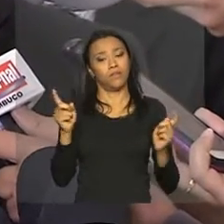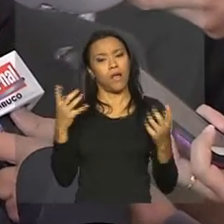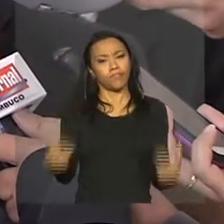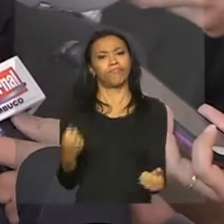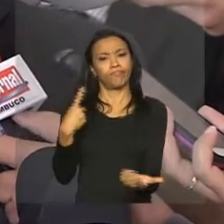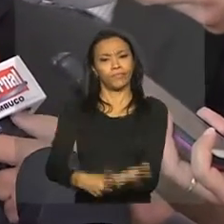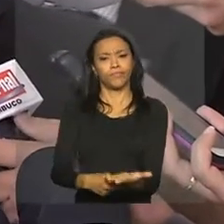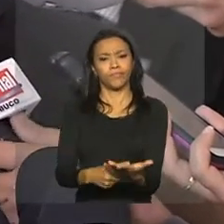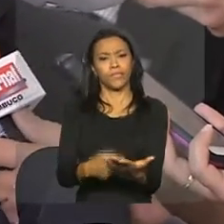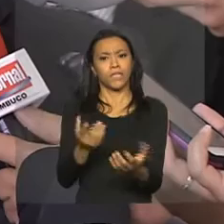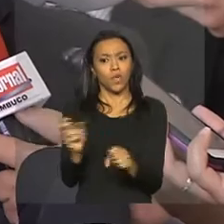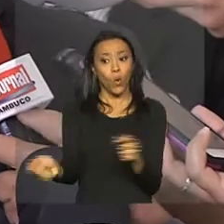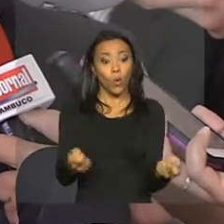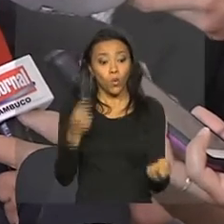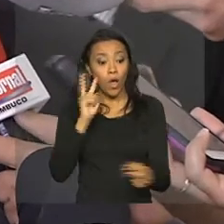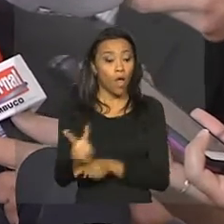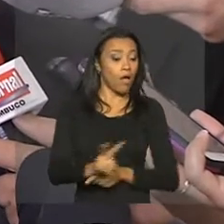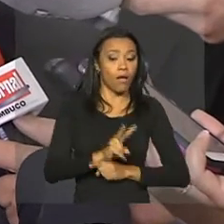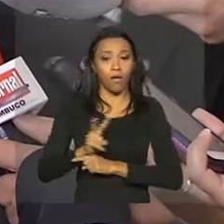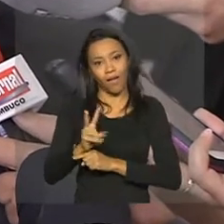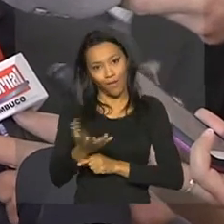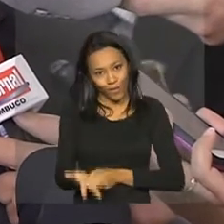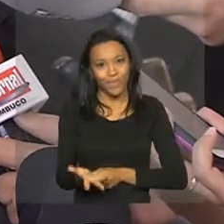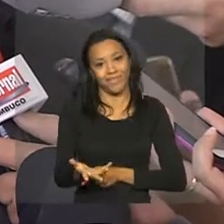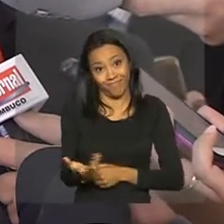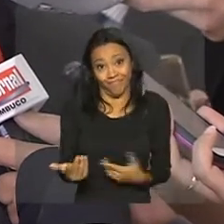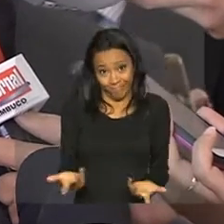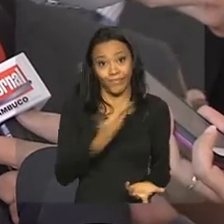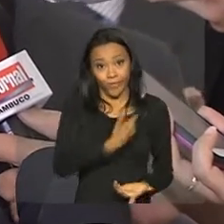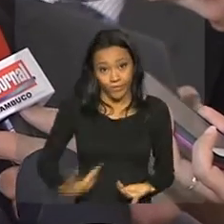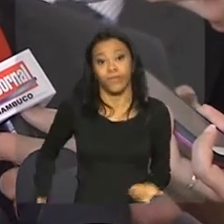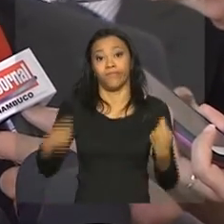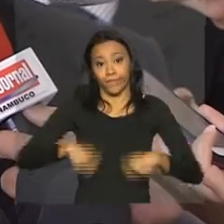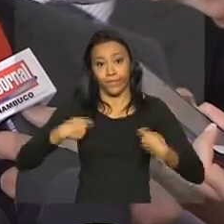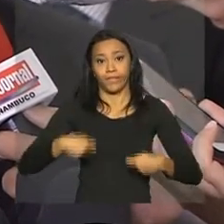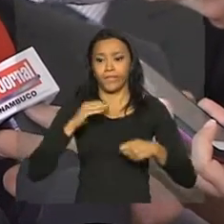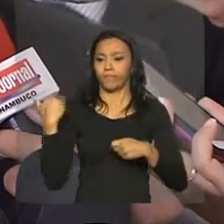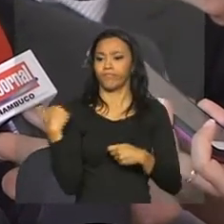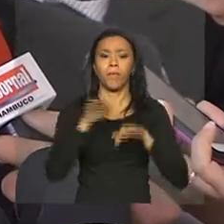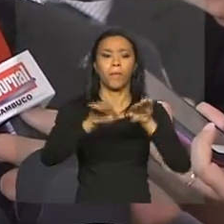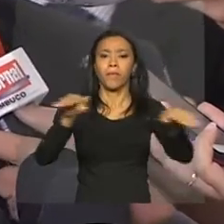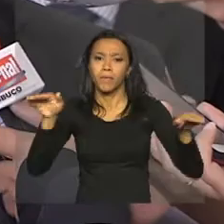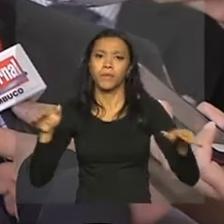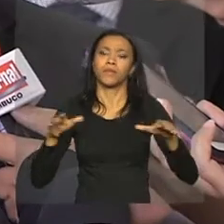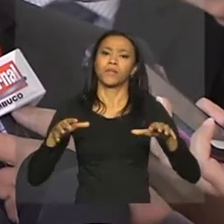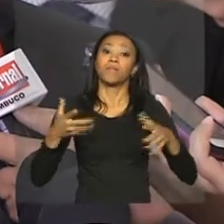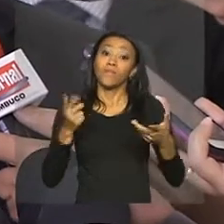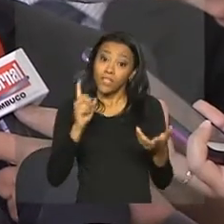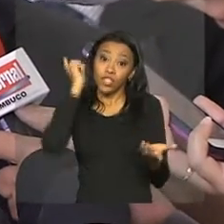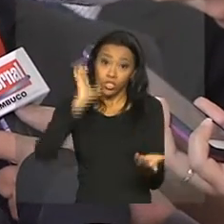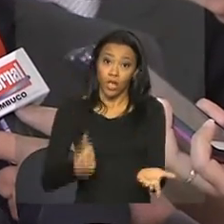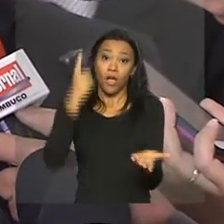tipo de controle perene agora junto a isso também o estado precisa mobilizar e aí há mobilizações já